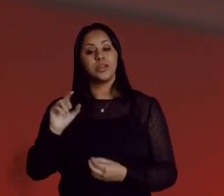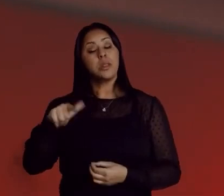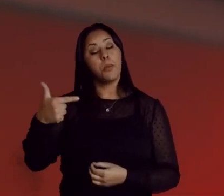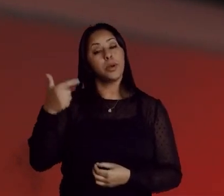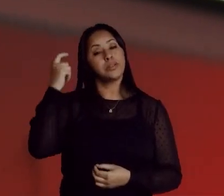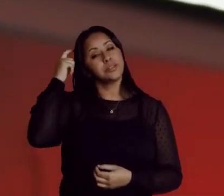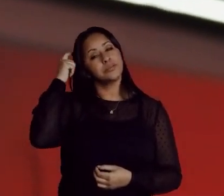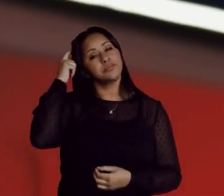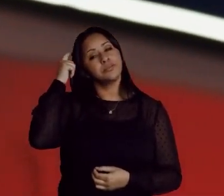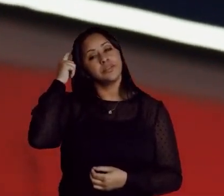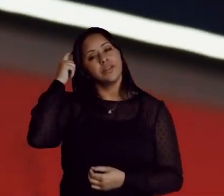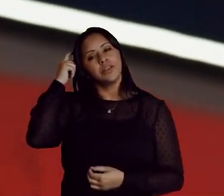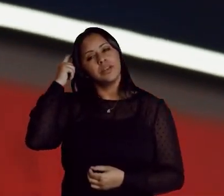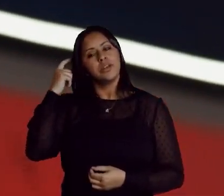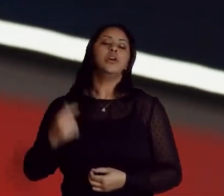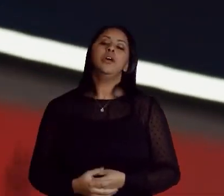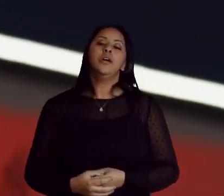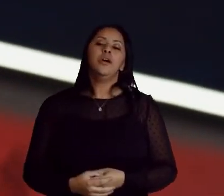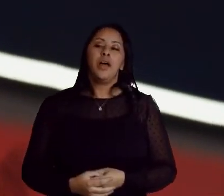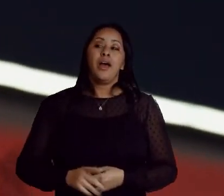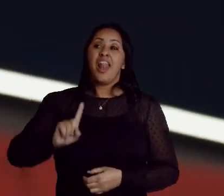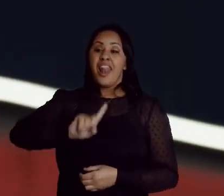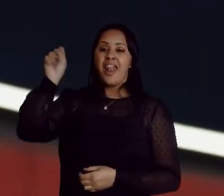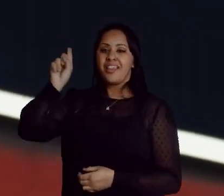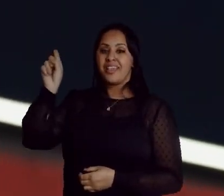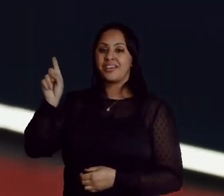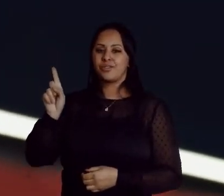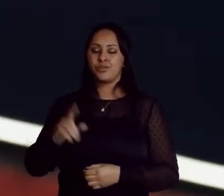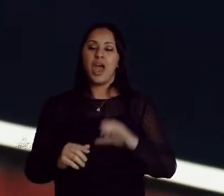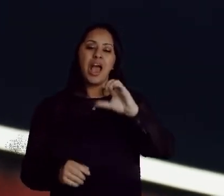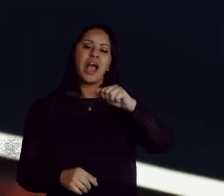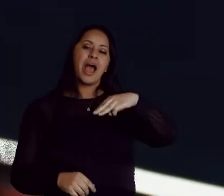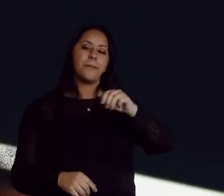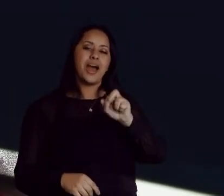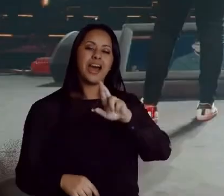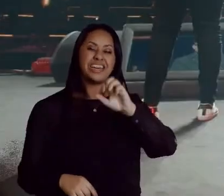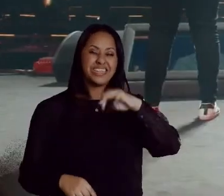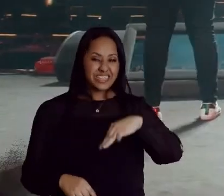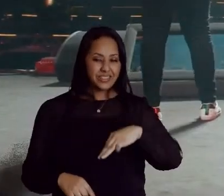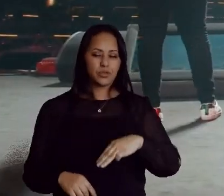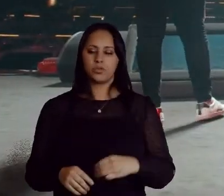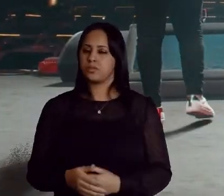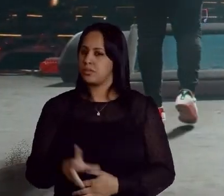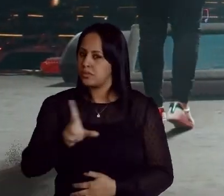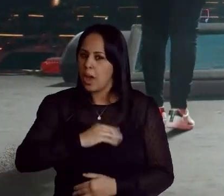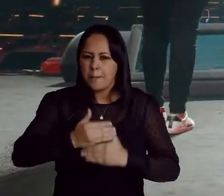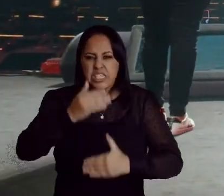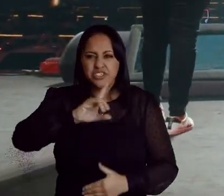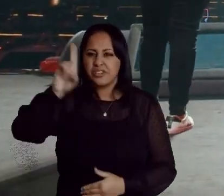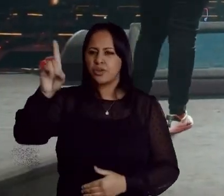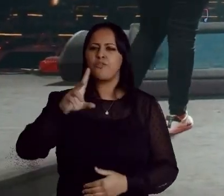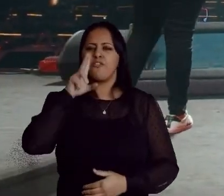disso o fogo pegou lá atrás muito pior ainda, sabe? O Elin gravou, vou ver se talvez eu libero só